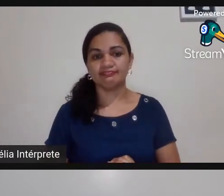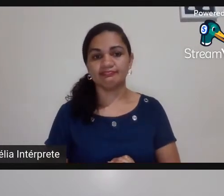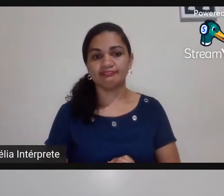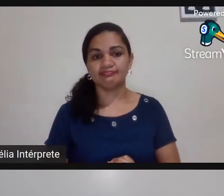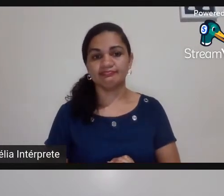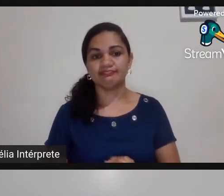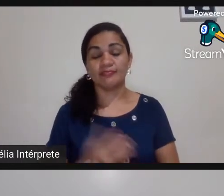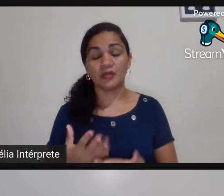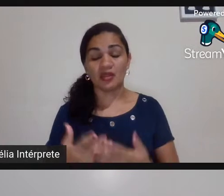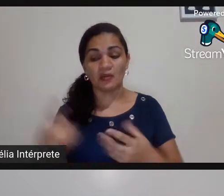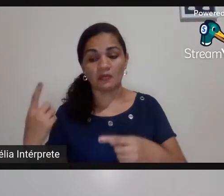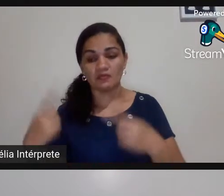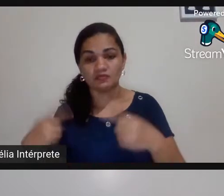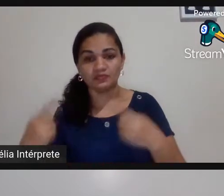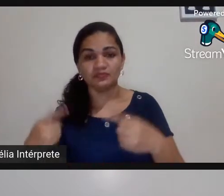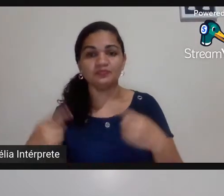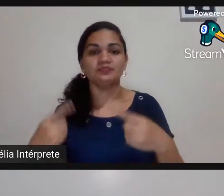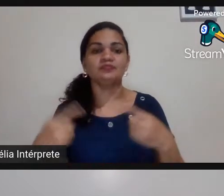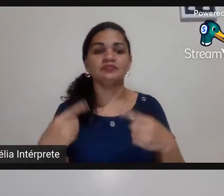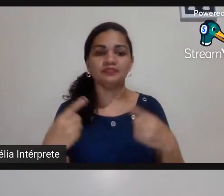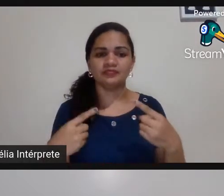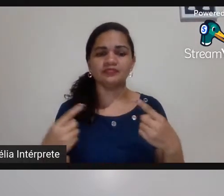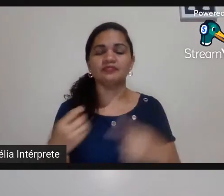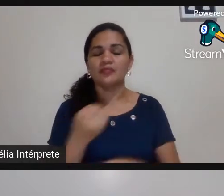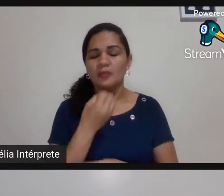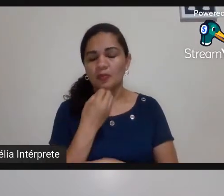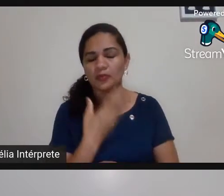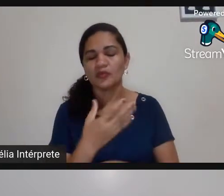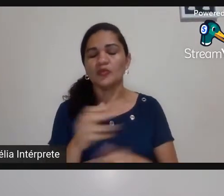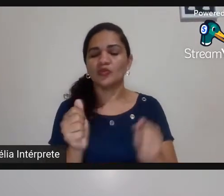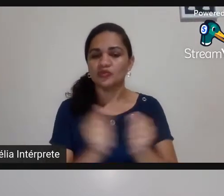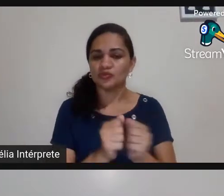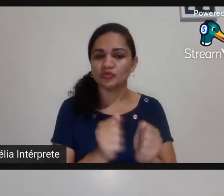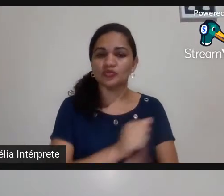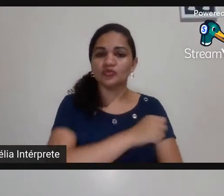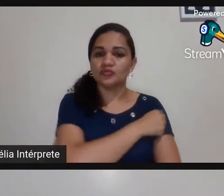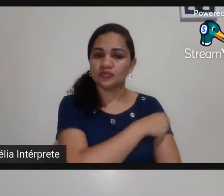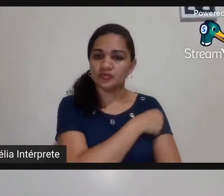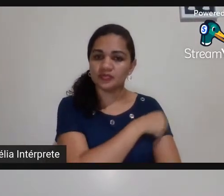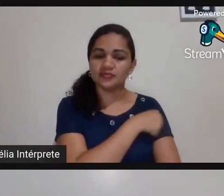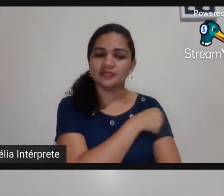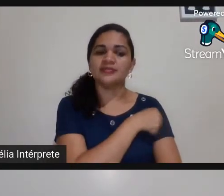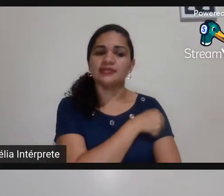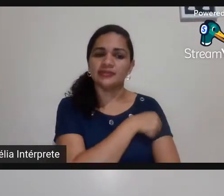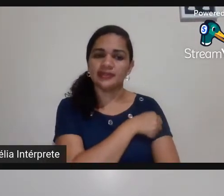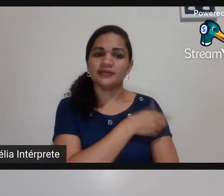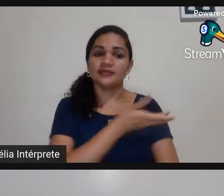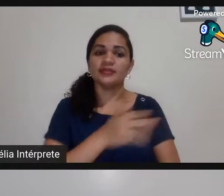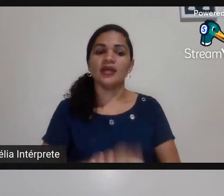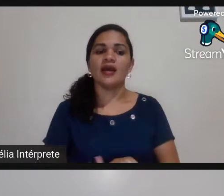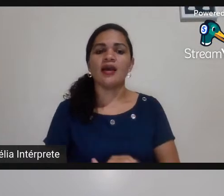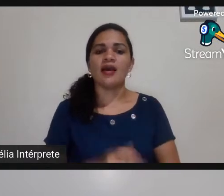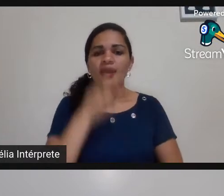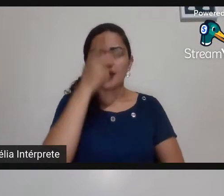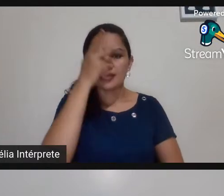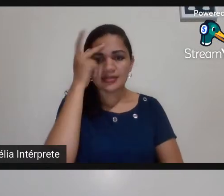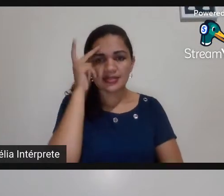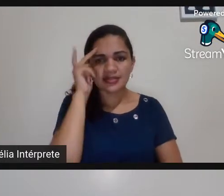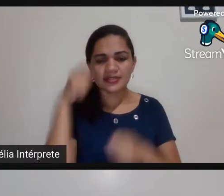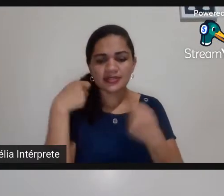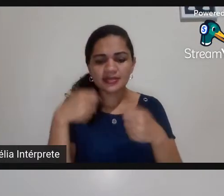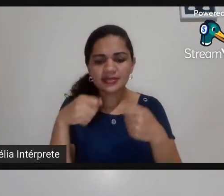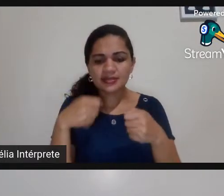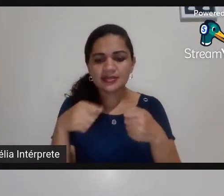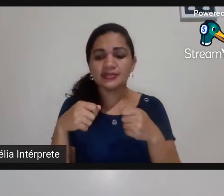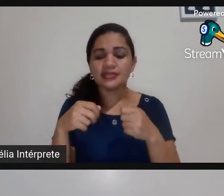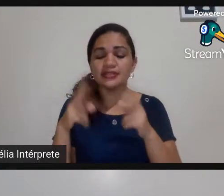que eu tenho constantemente principalmente com os meus alunos nesse momento agora que eu acho que as pessoas estão se voltando conseguindo